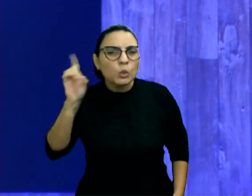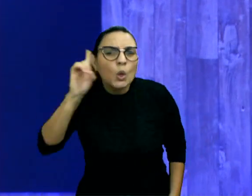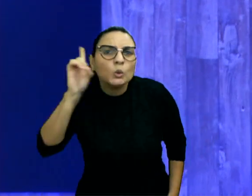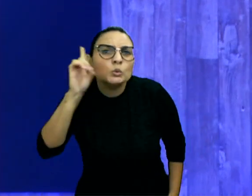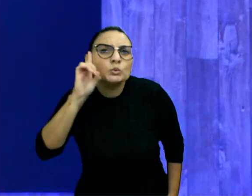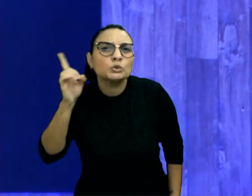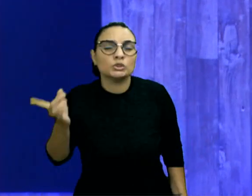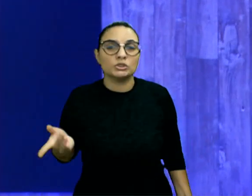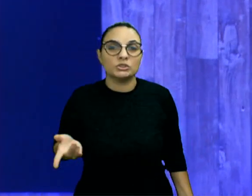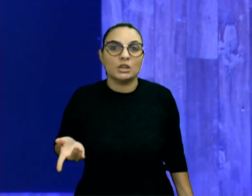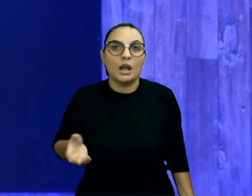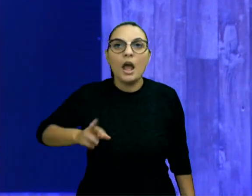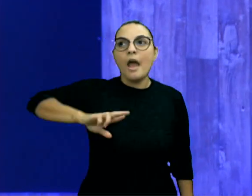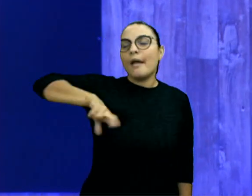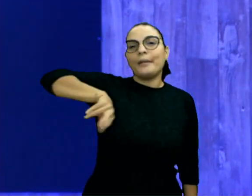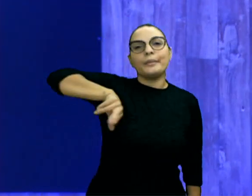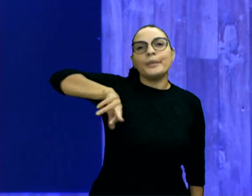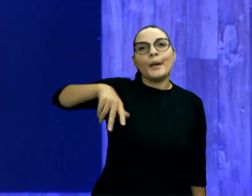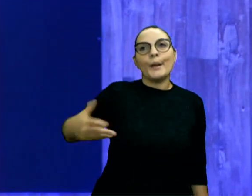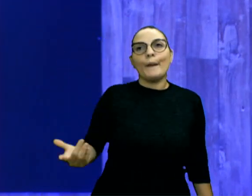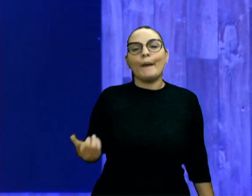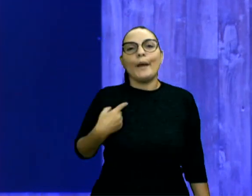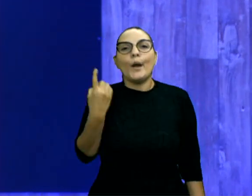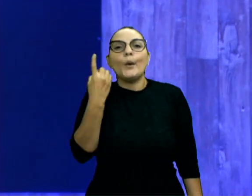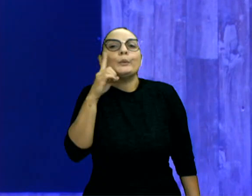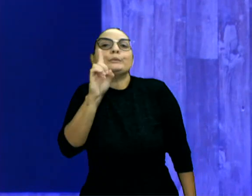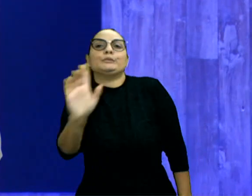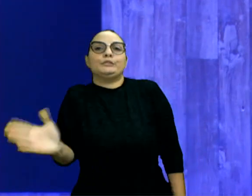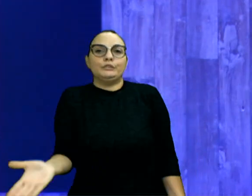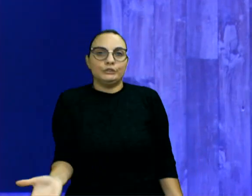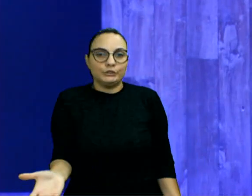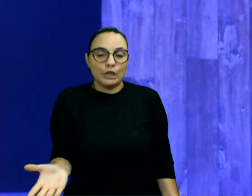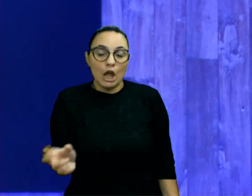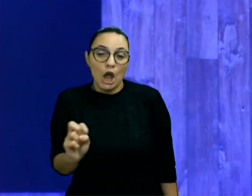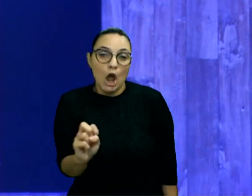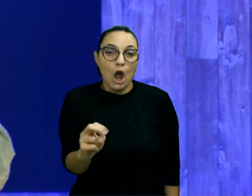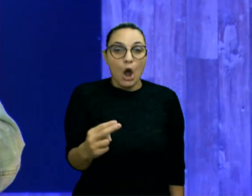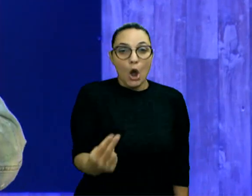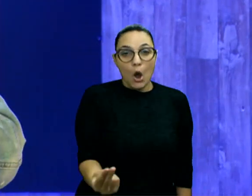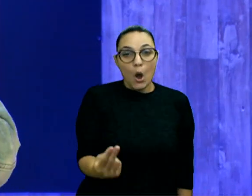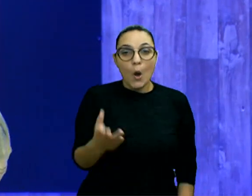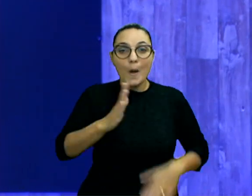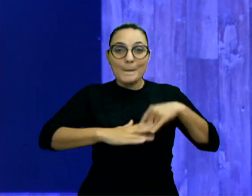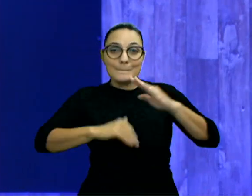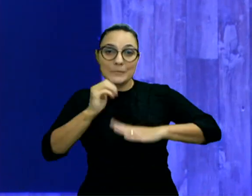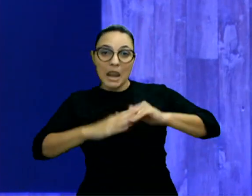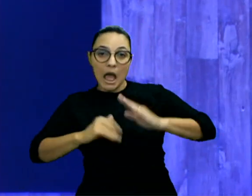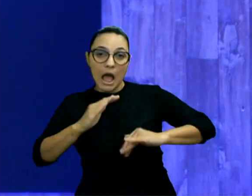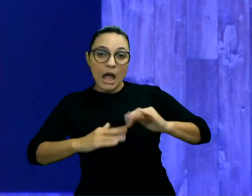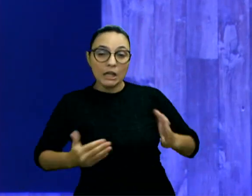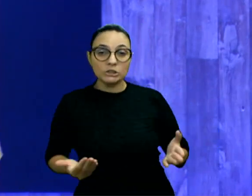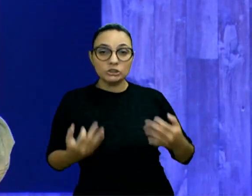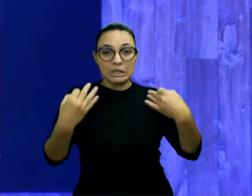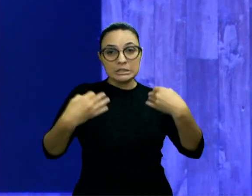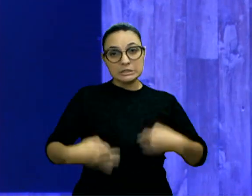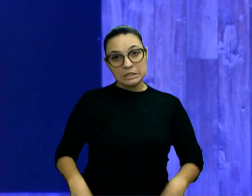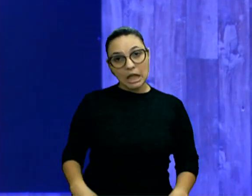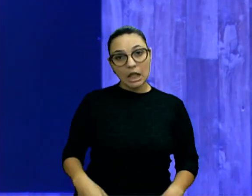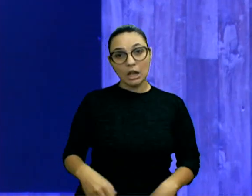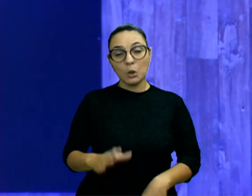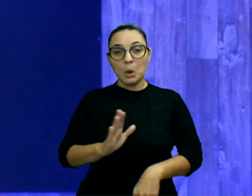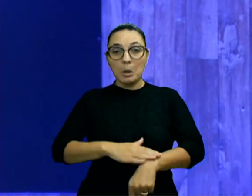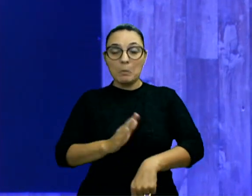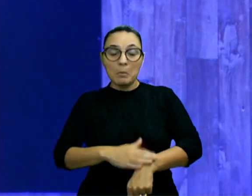só fazer a diferença ou só viver o Evangelho, viver Cristo nos momentos